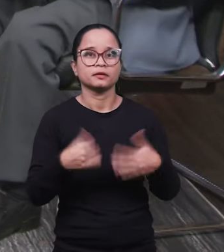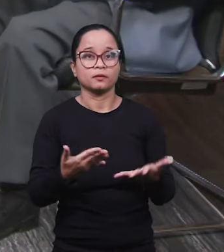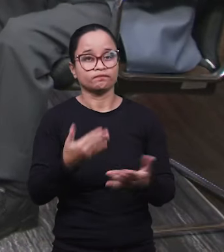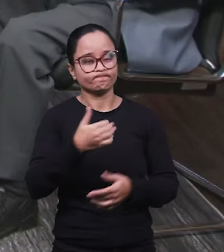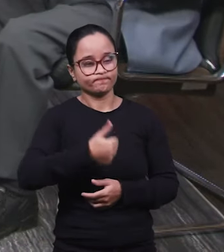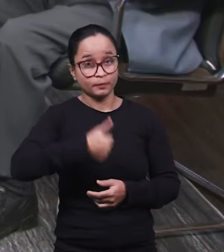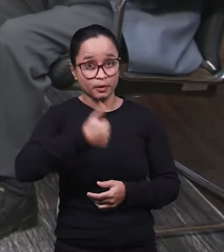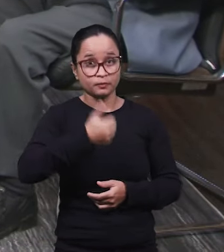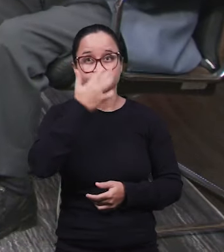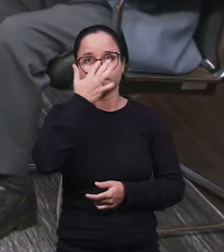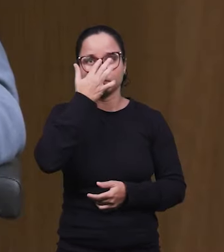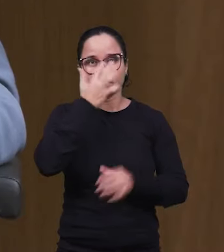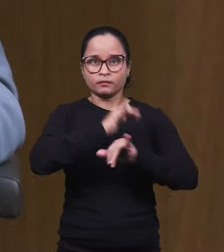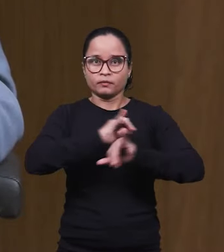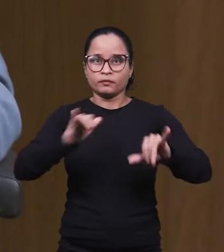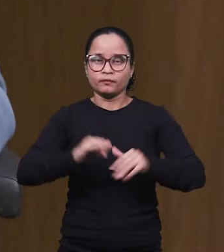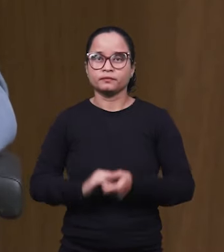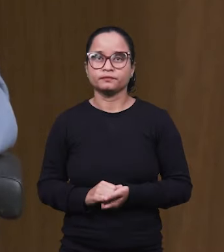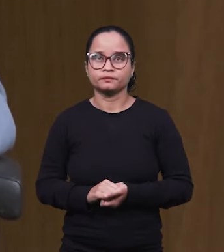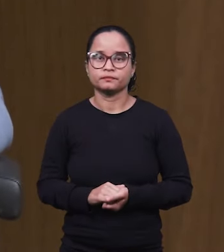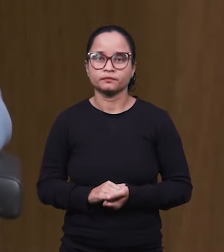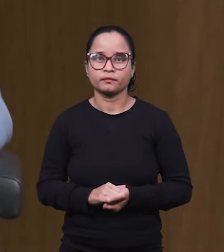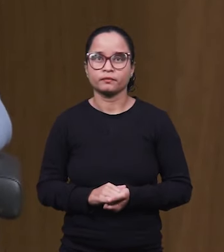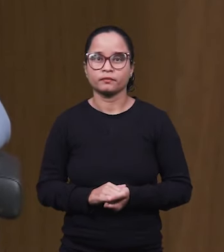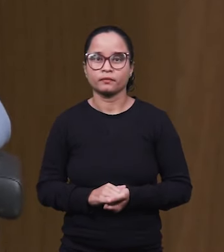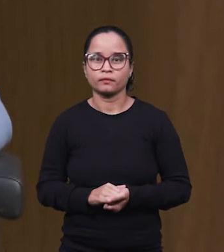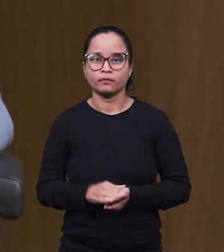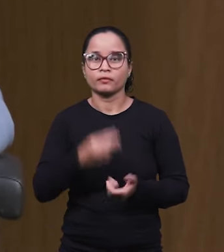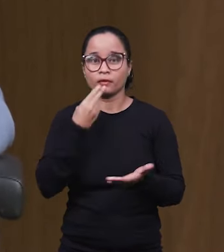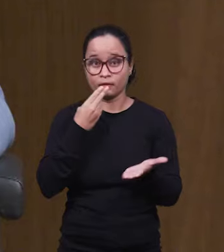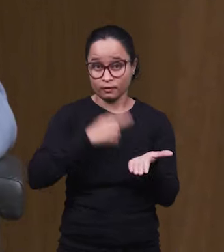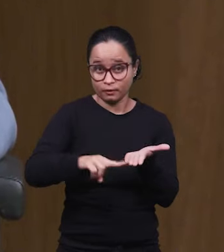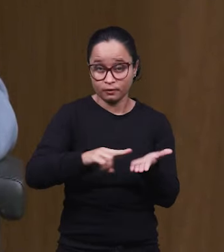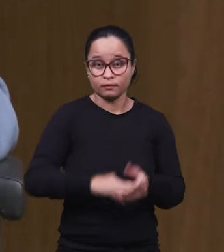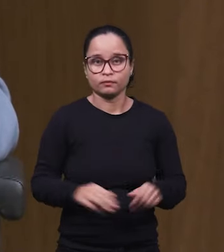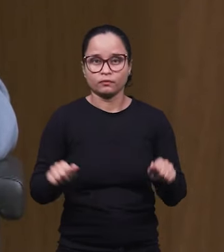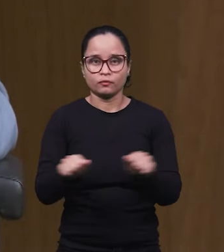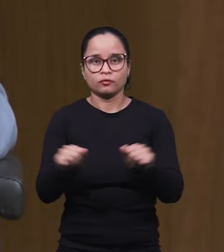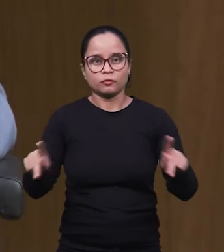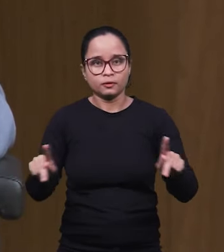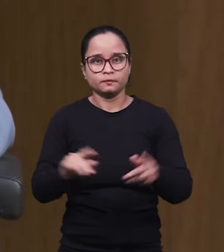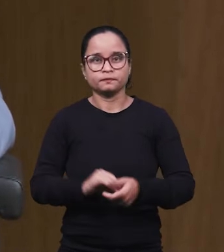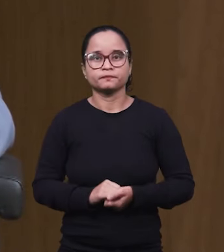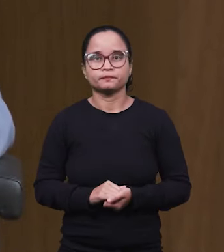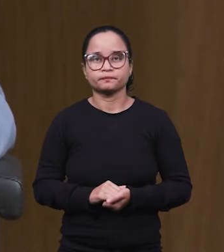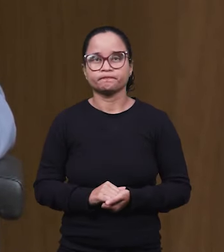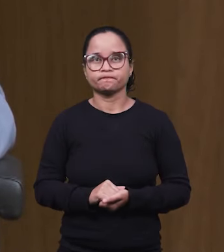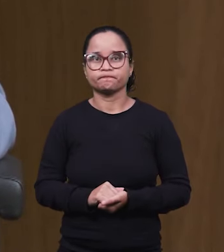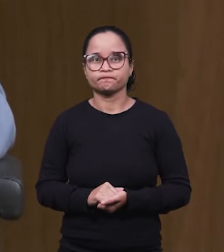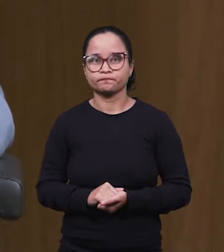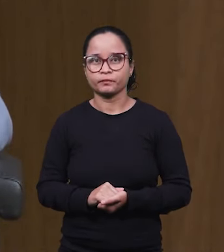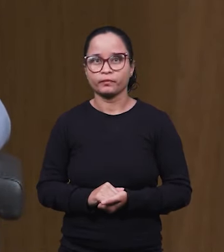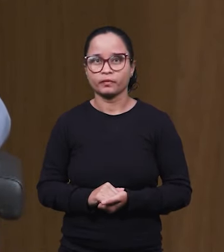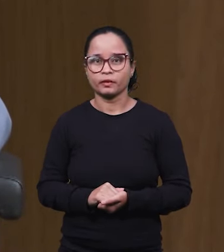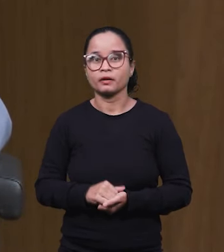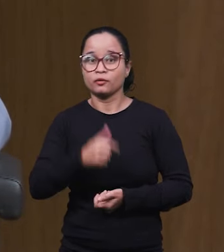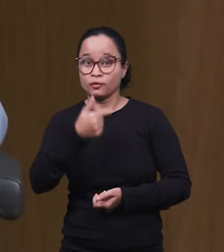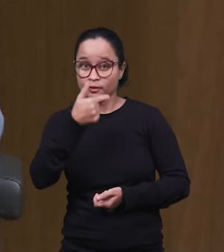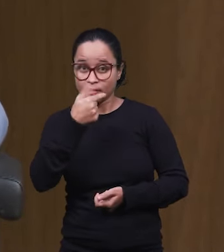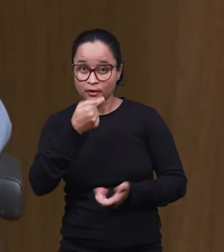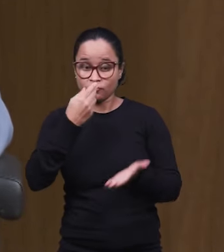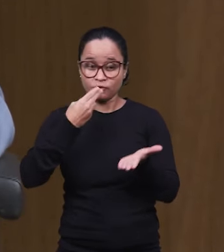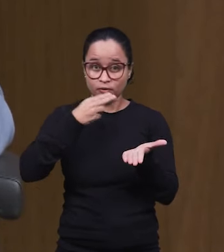Primeiramente, dizer que as cartas do Apocalipse são 7 cartas